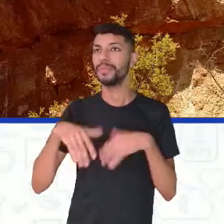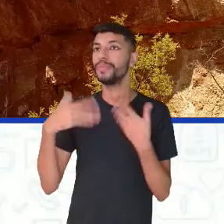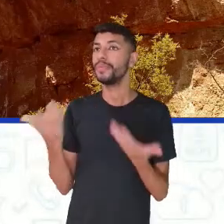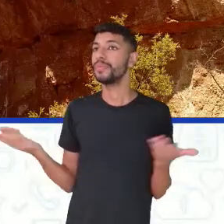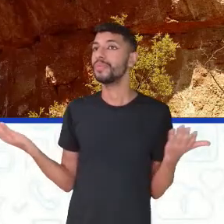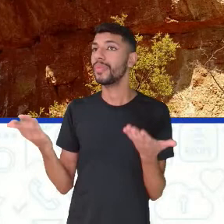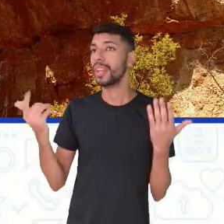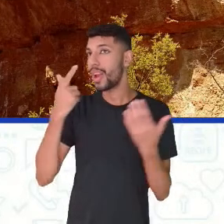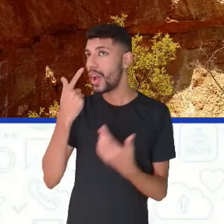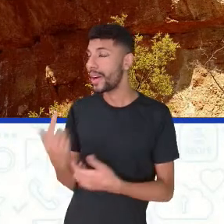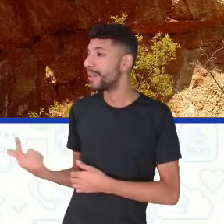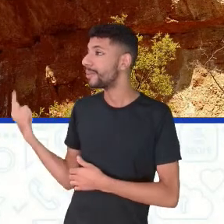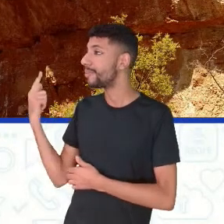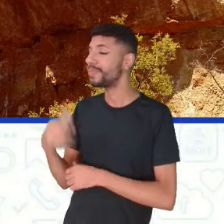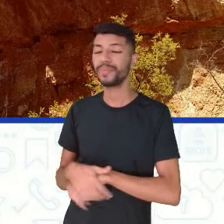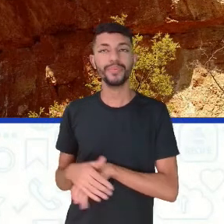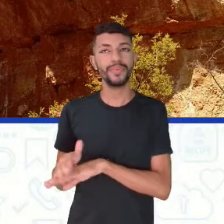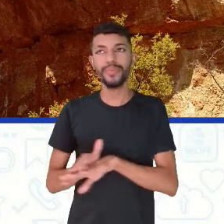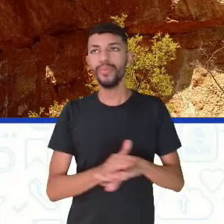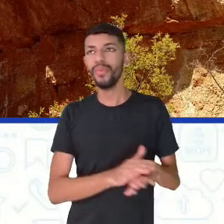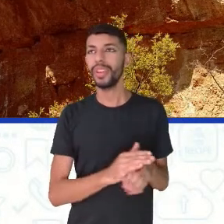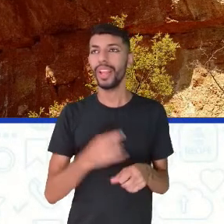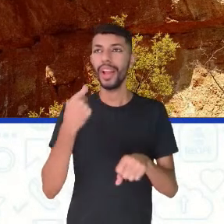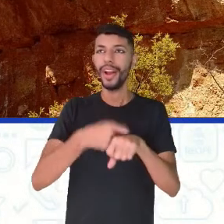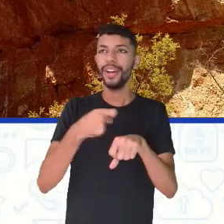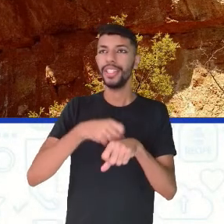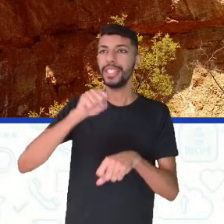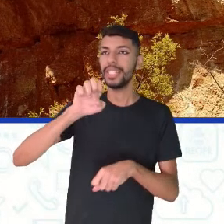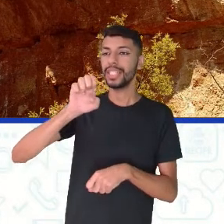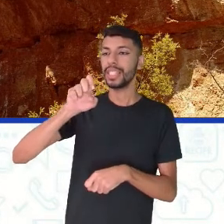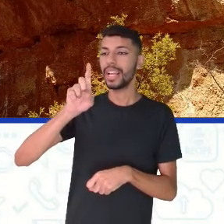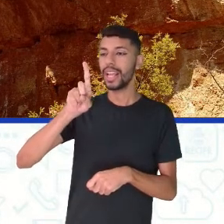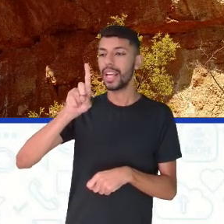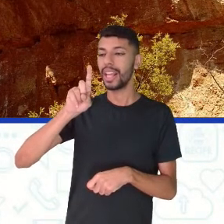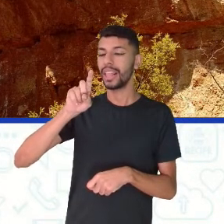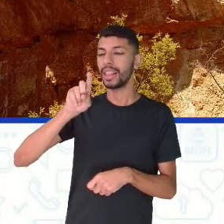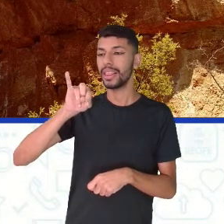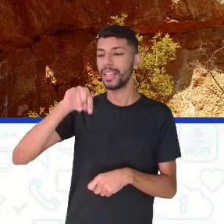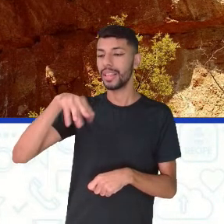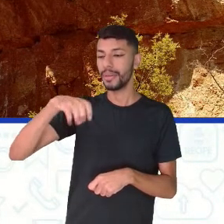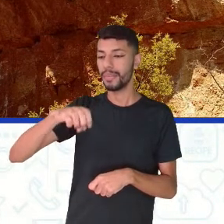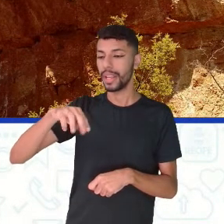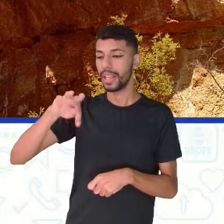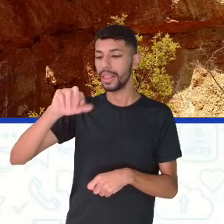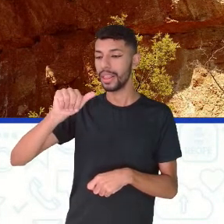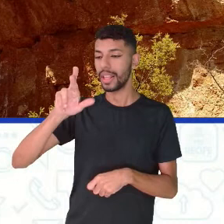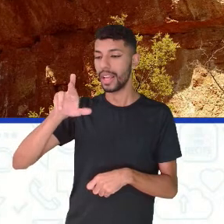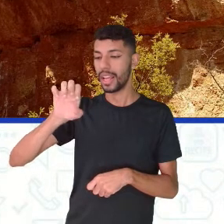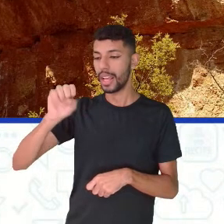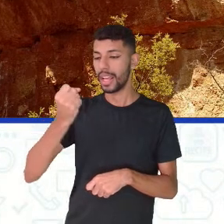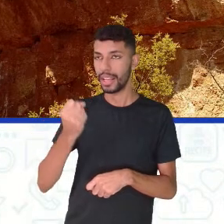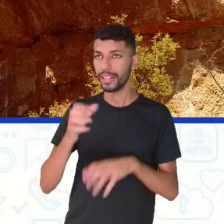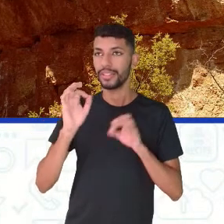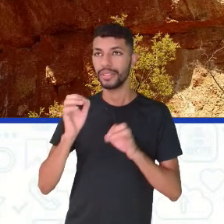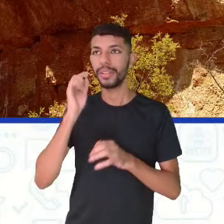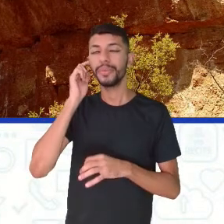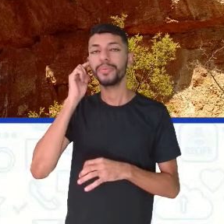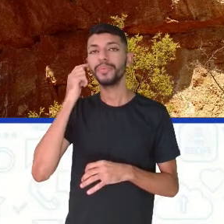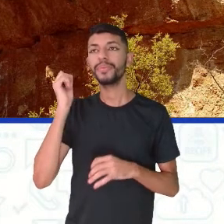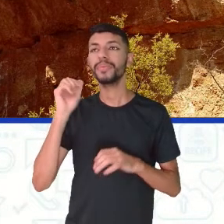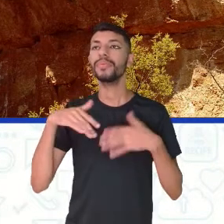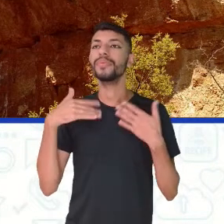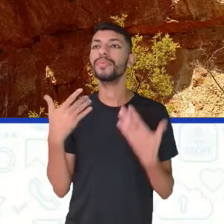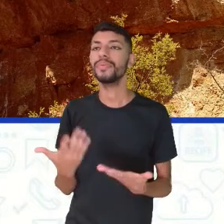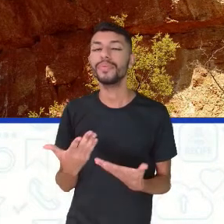de estratificadas. Então, vamos ver porque ela recebe esse nome. Primeiro, sedimentares. E depois essa questão aí